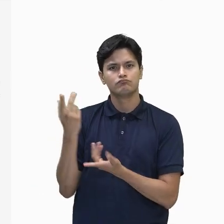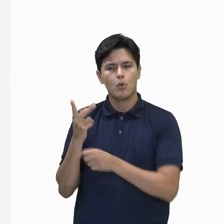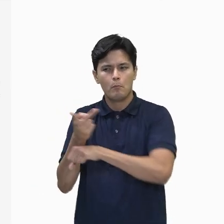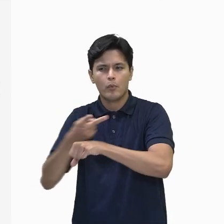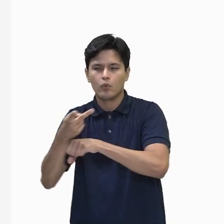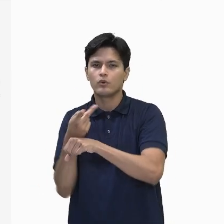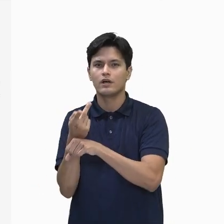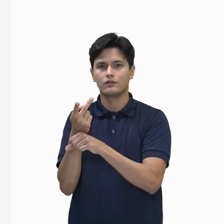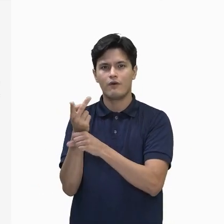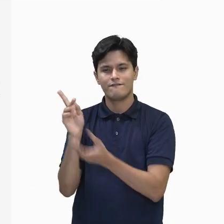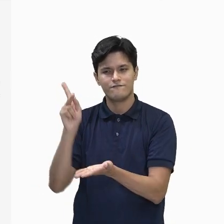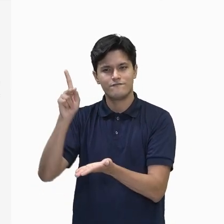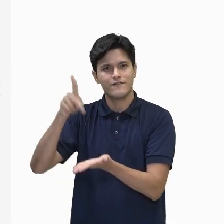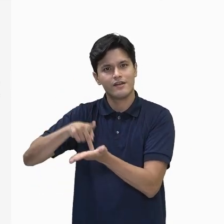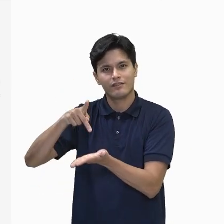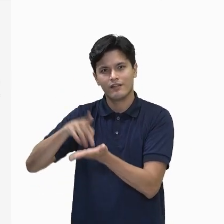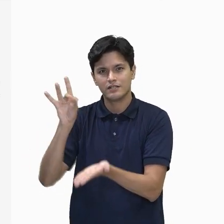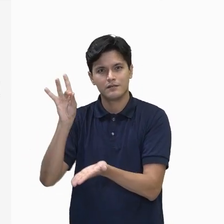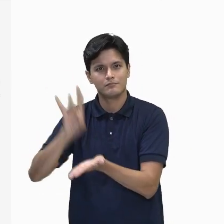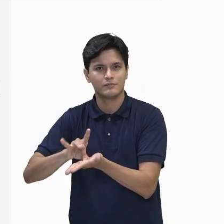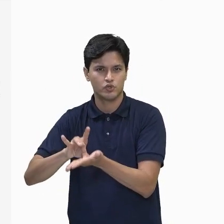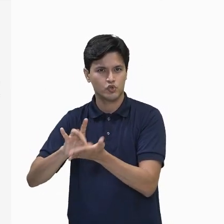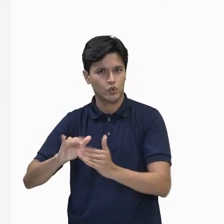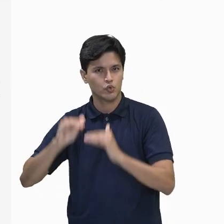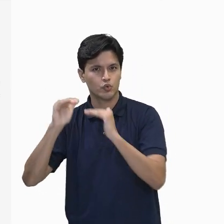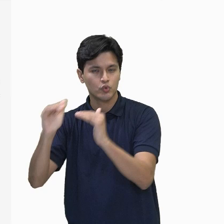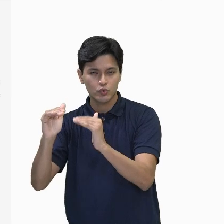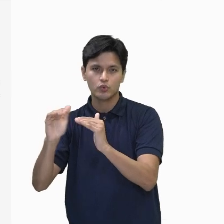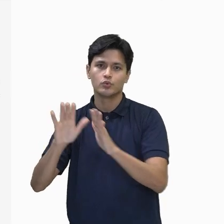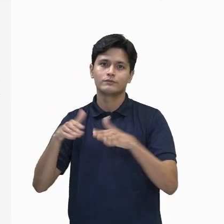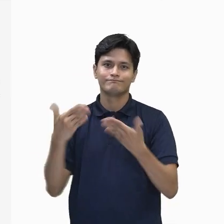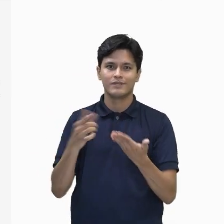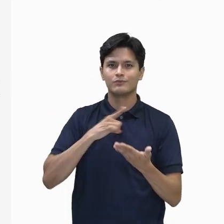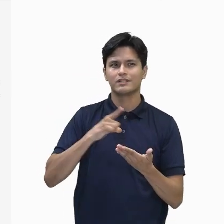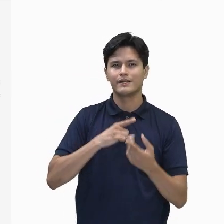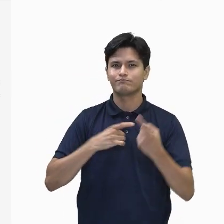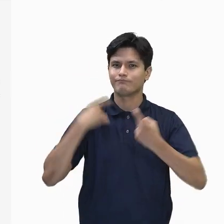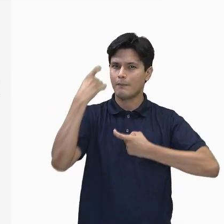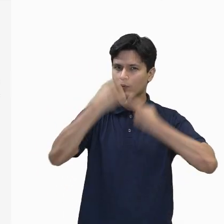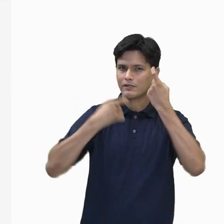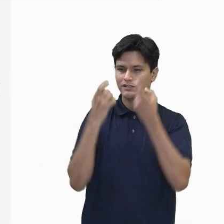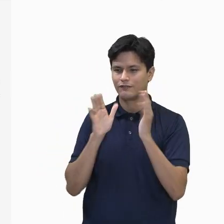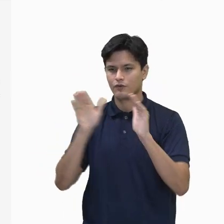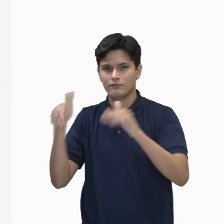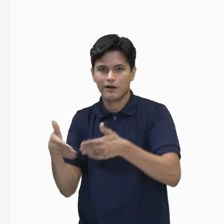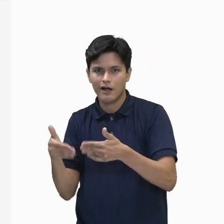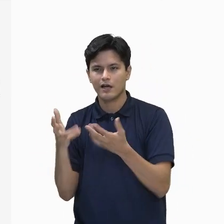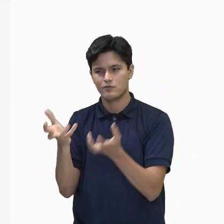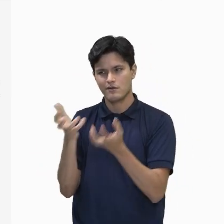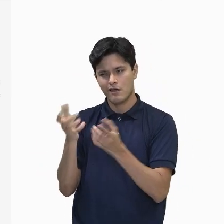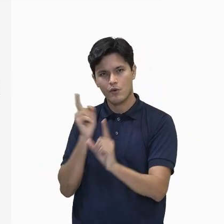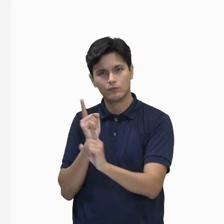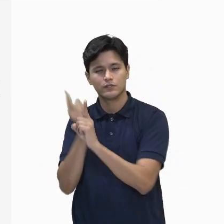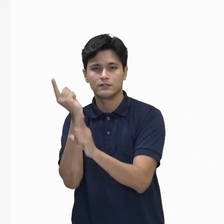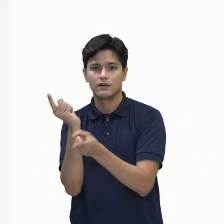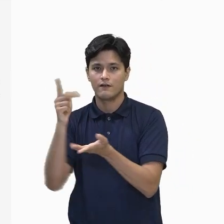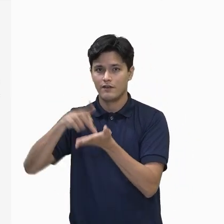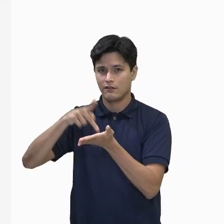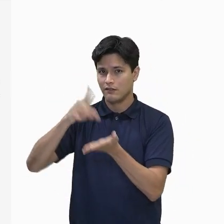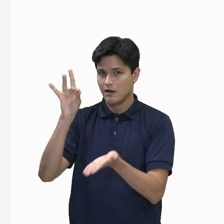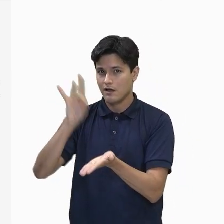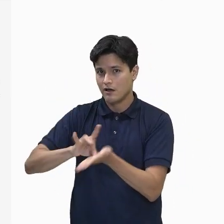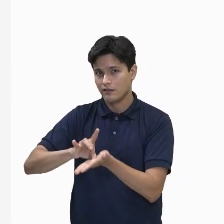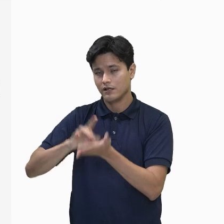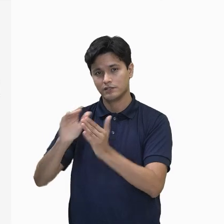me preocupo demais com essa ideia dessa verdade absoluta, eu quero demais encontrar essa verdade absoluta,